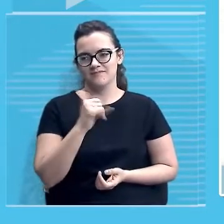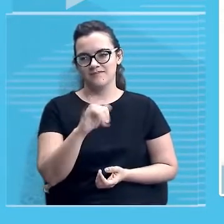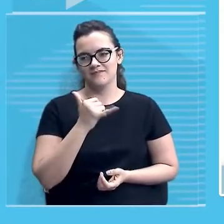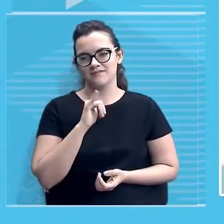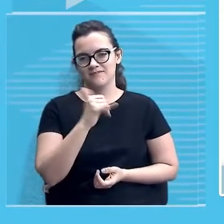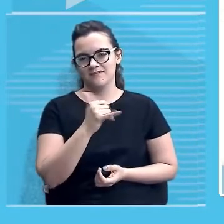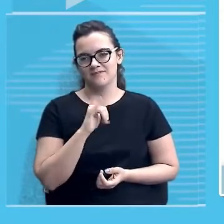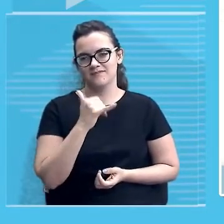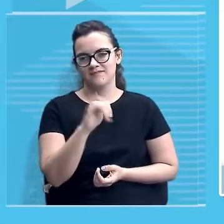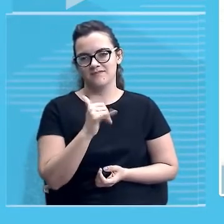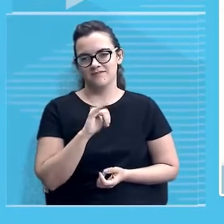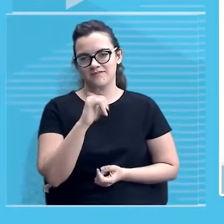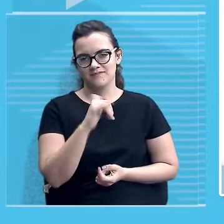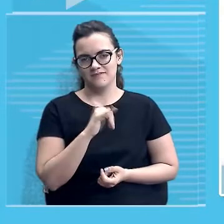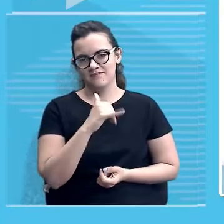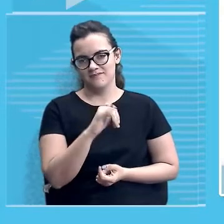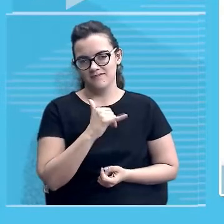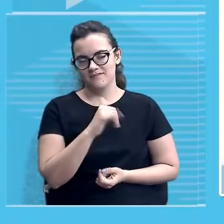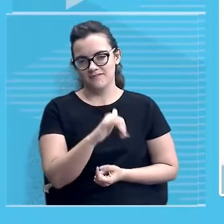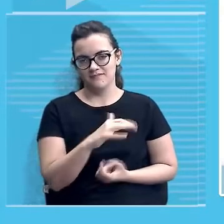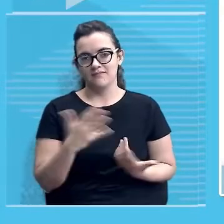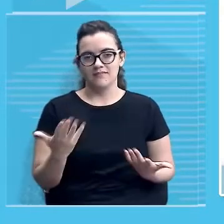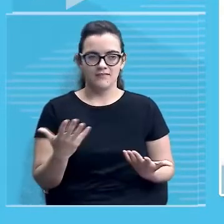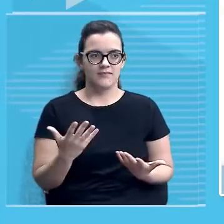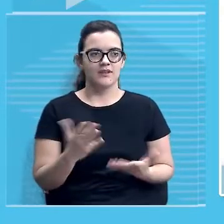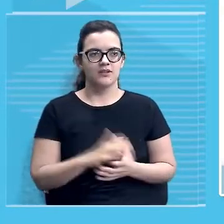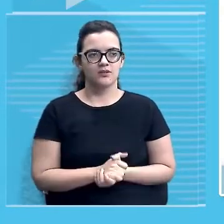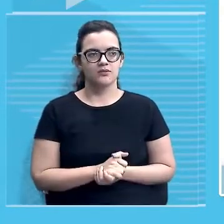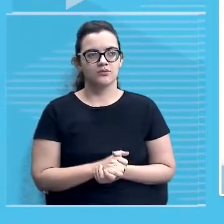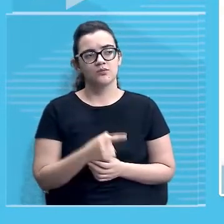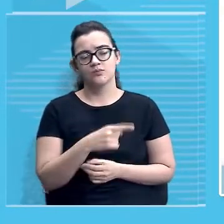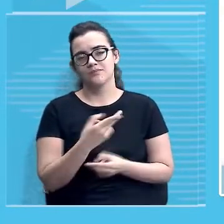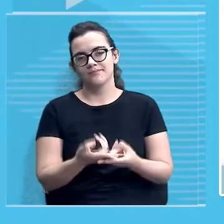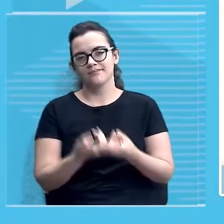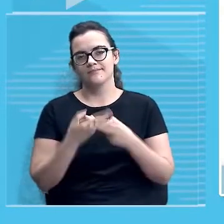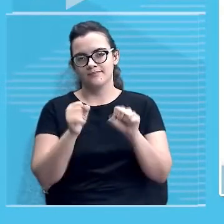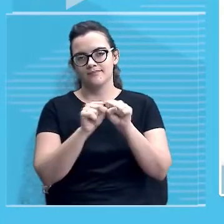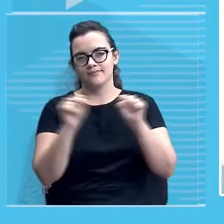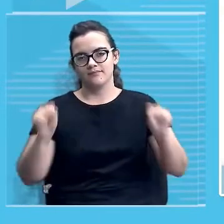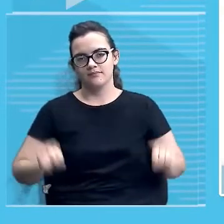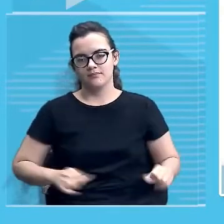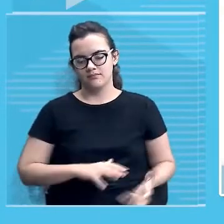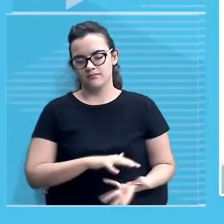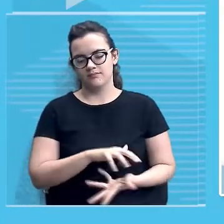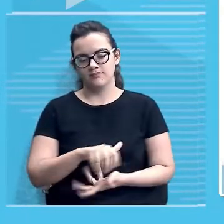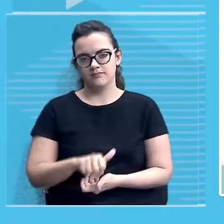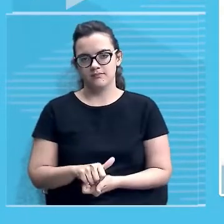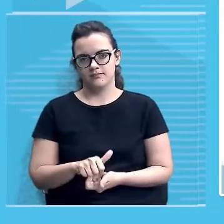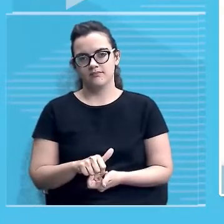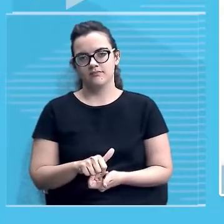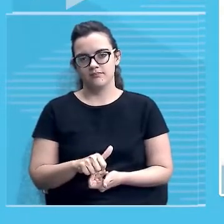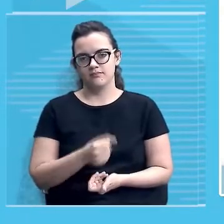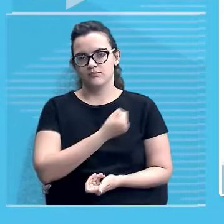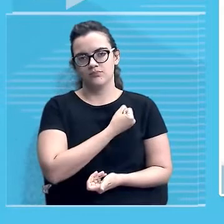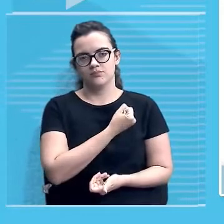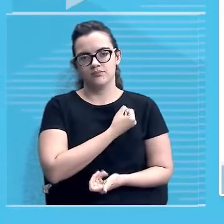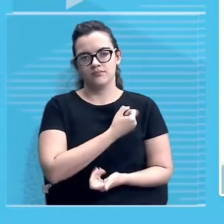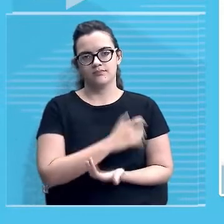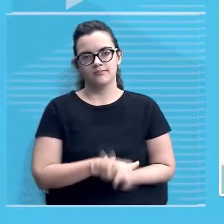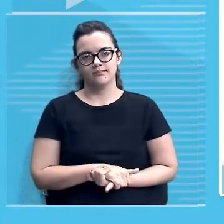e energias, pelo Sistema Internacional de Medidas, nós medimos